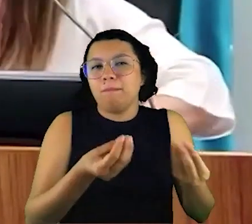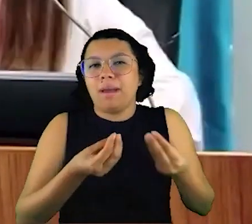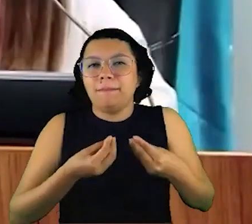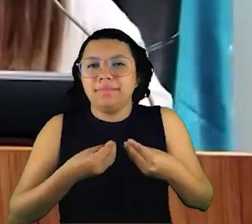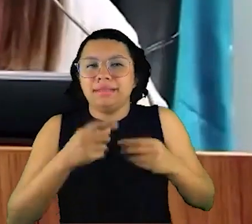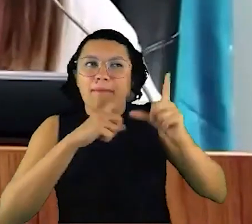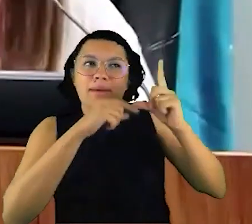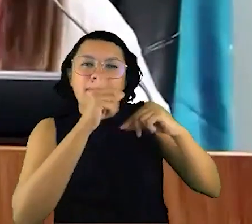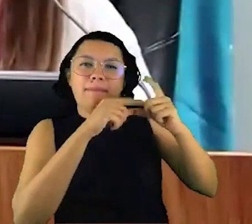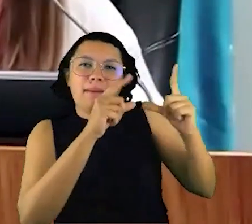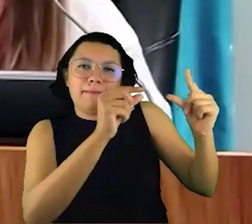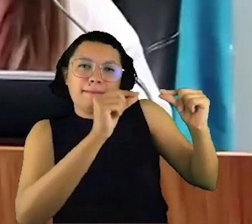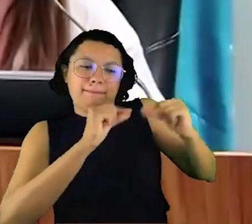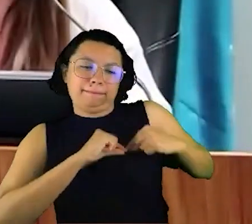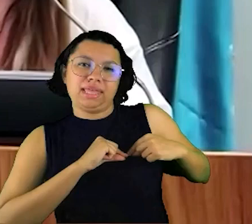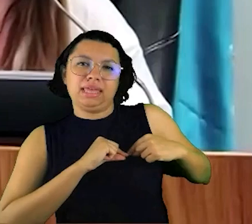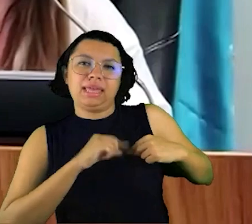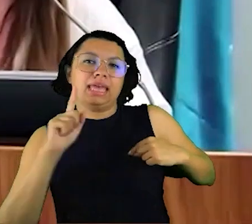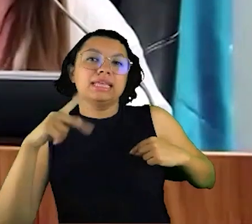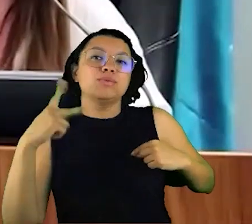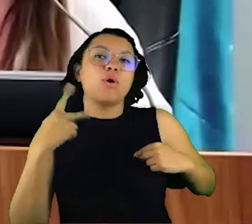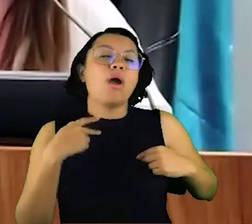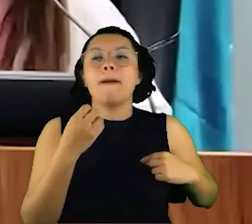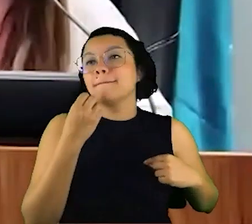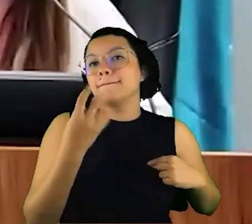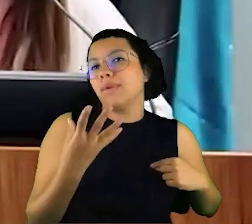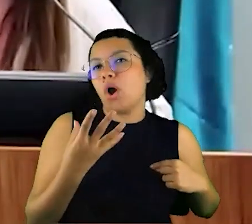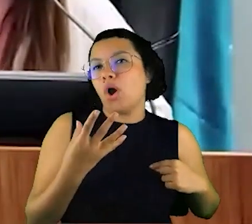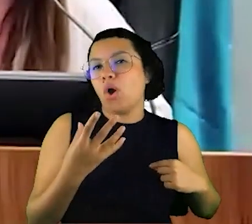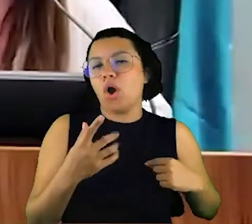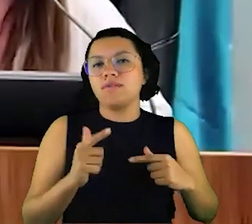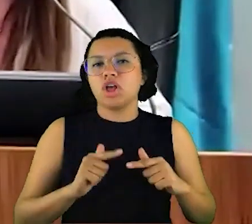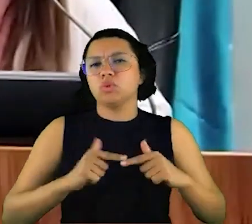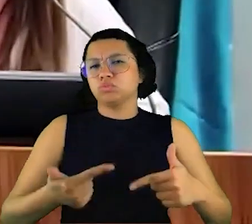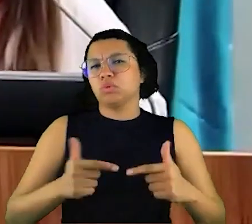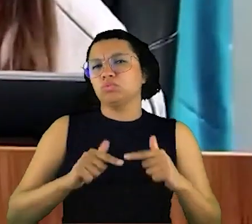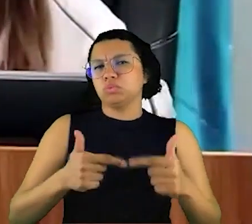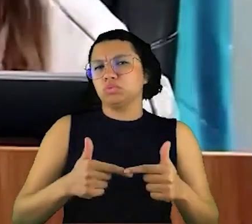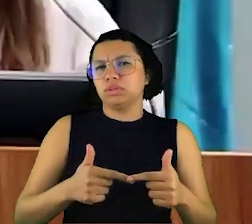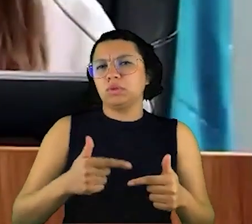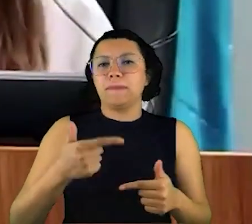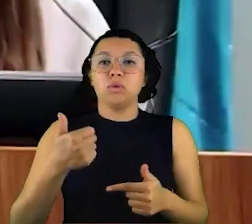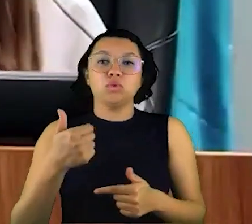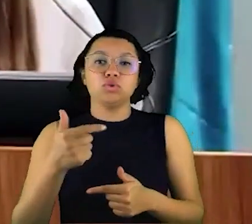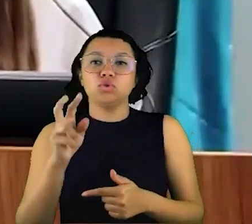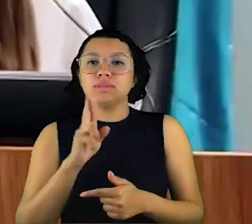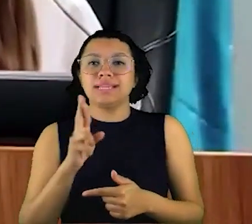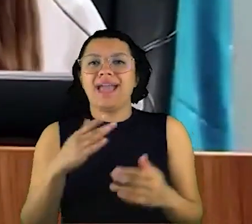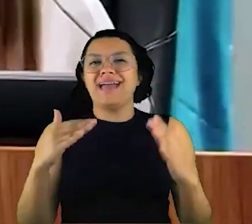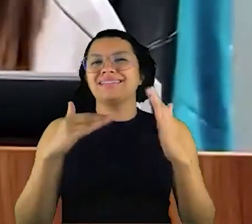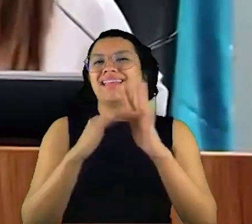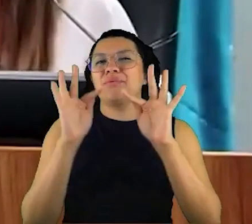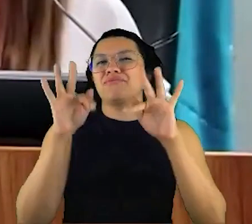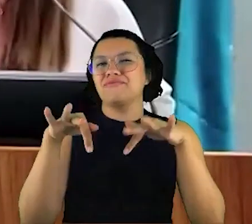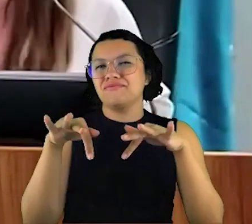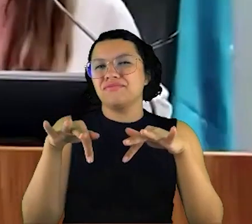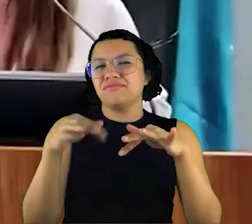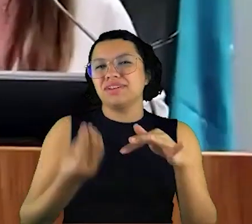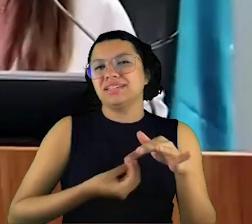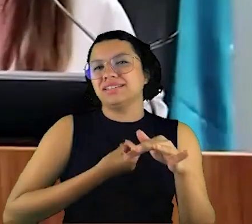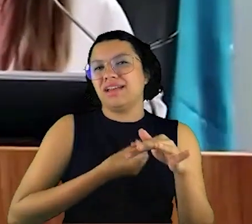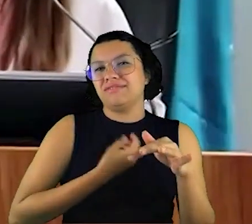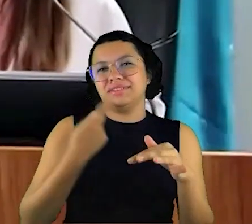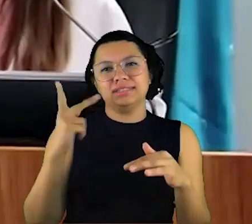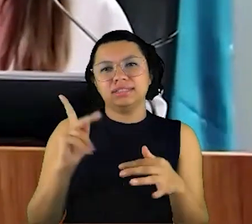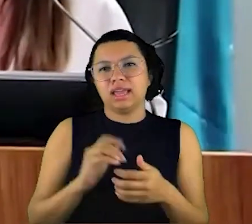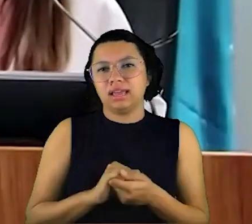ganhar estrelinha. Esse procurador é bom, esse daqui ele fica relutando pelos R$ 12 até o fim da